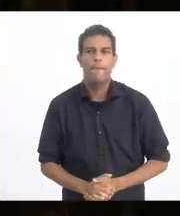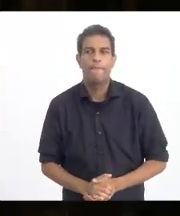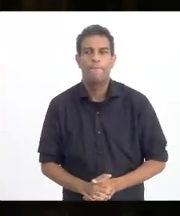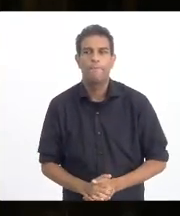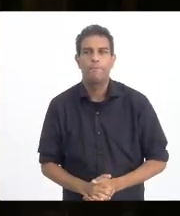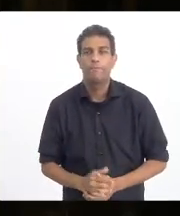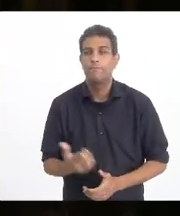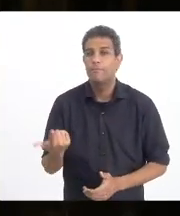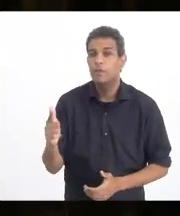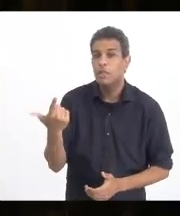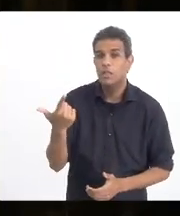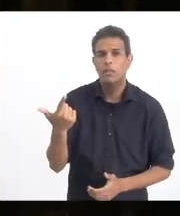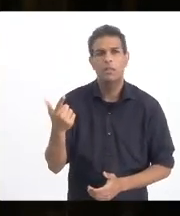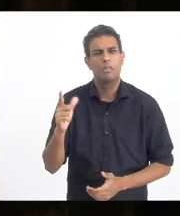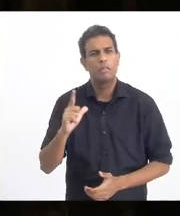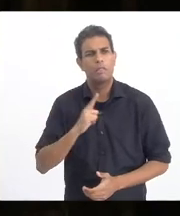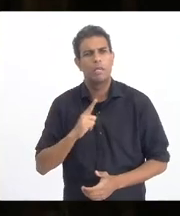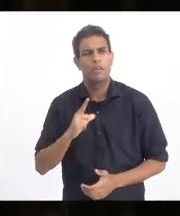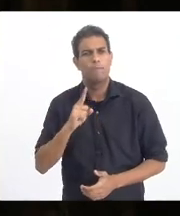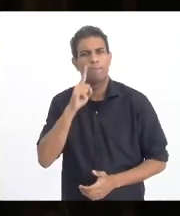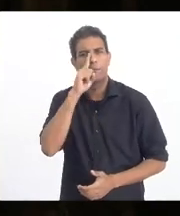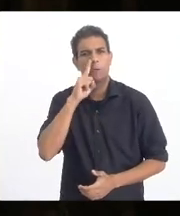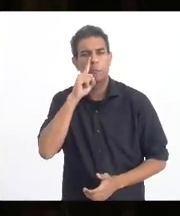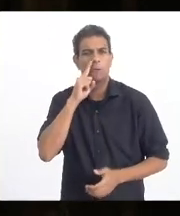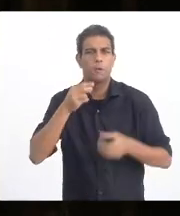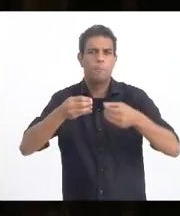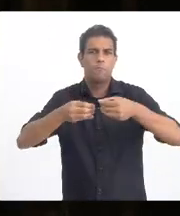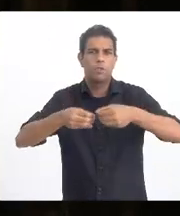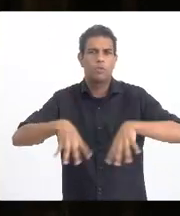Não existe nenhuma intenção de prejudicar ninguém.